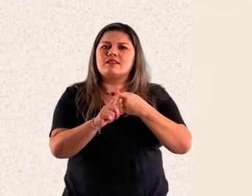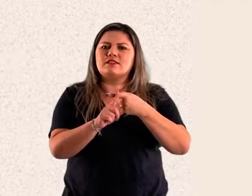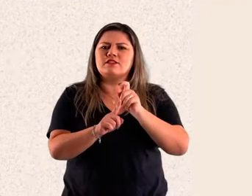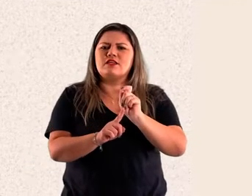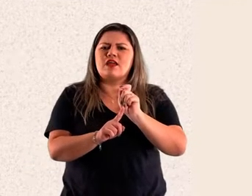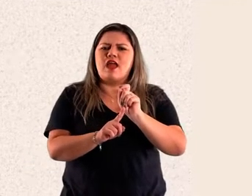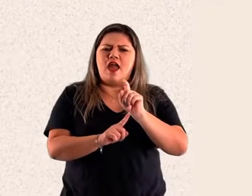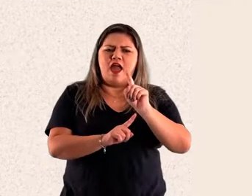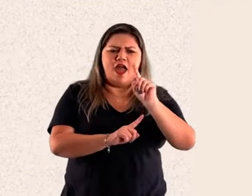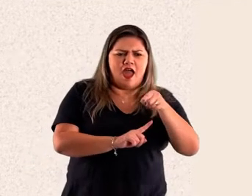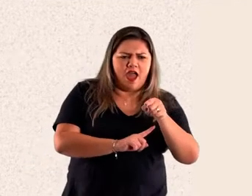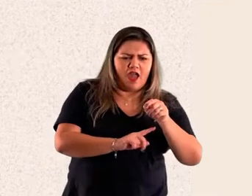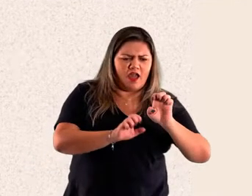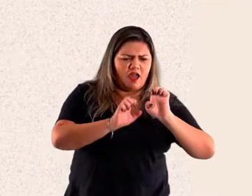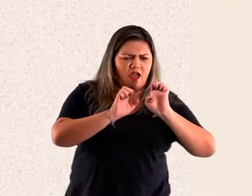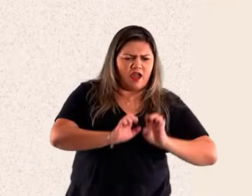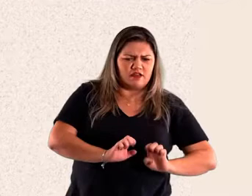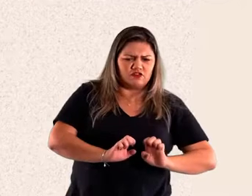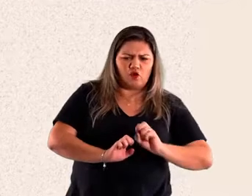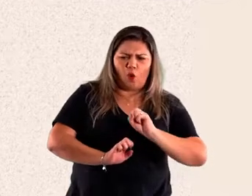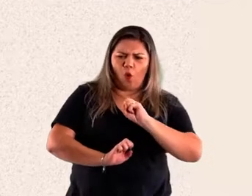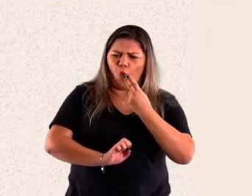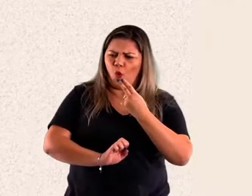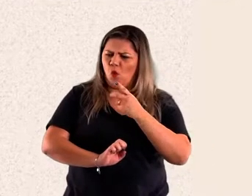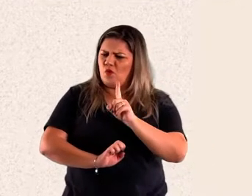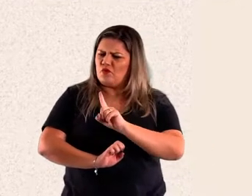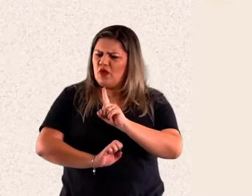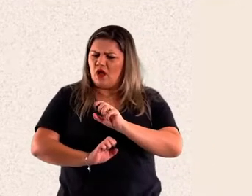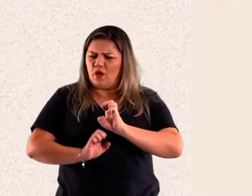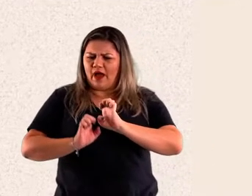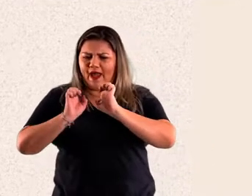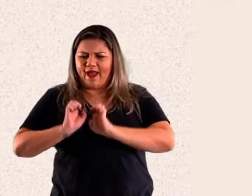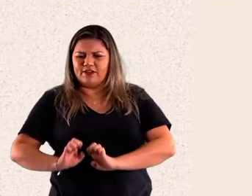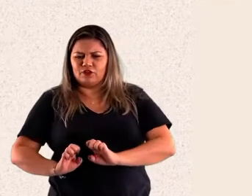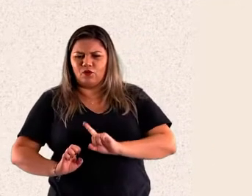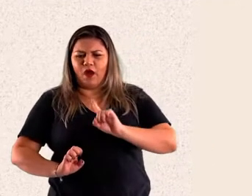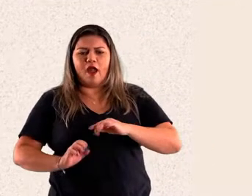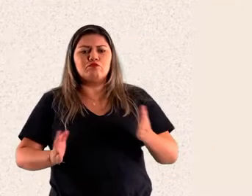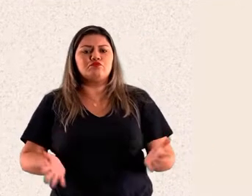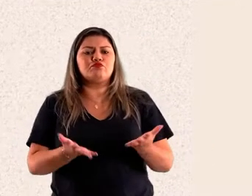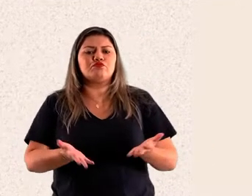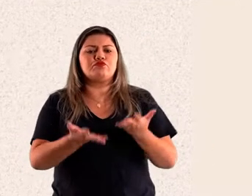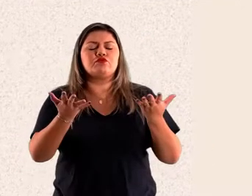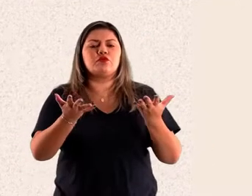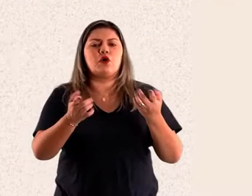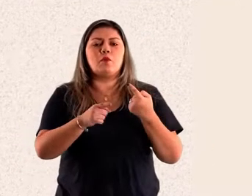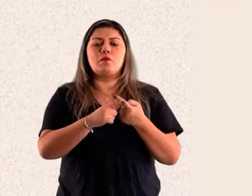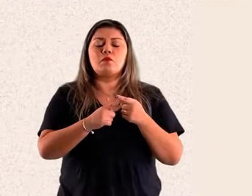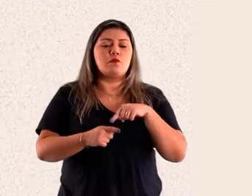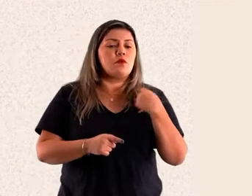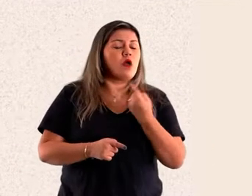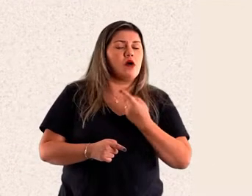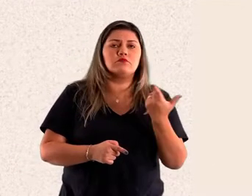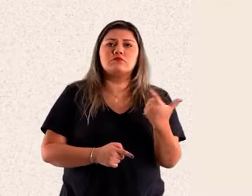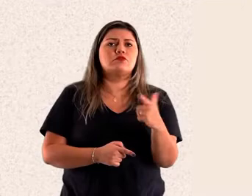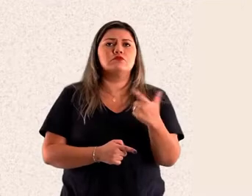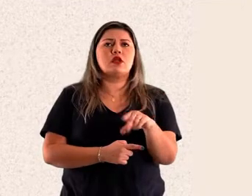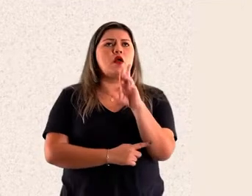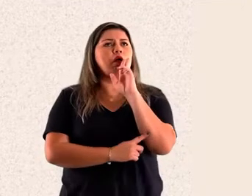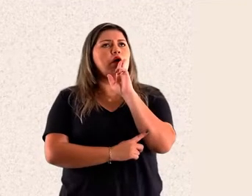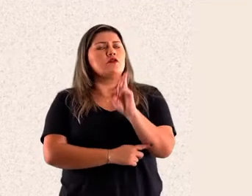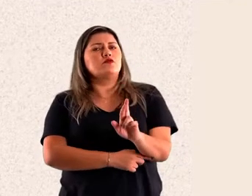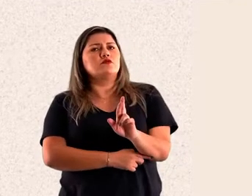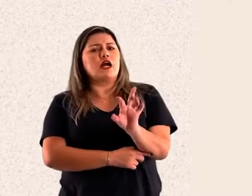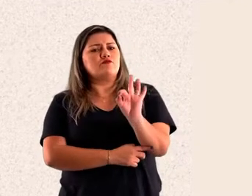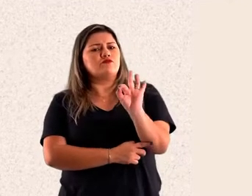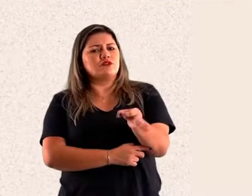é a nossa motivação é porque nós não controlámos o resultado da nossa ação